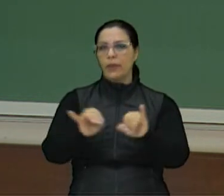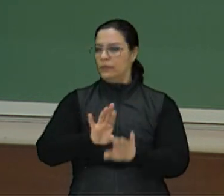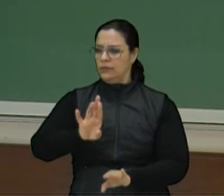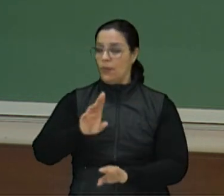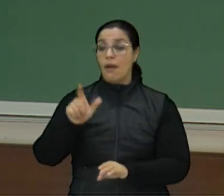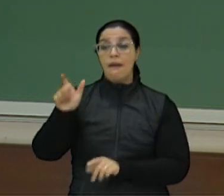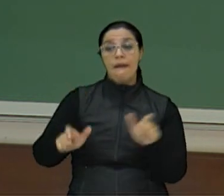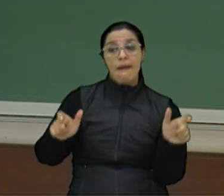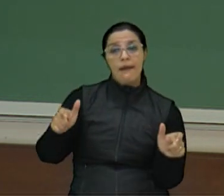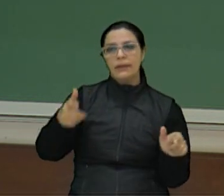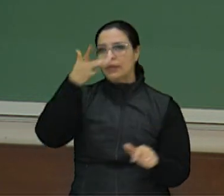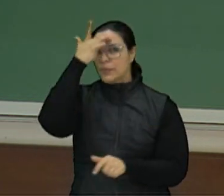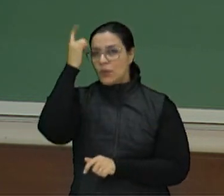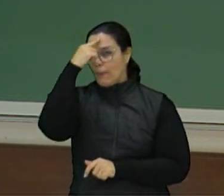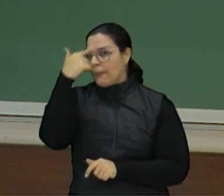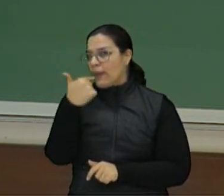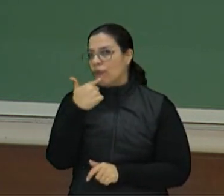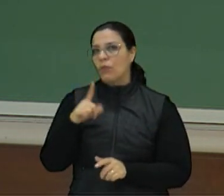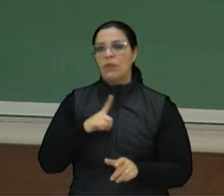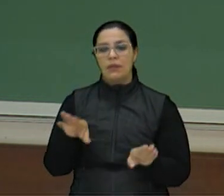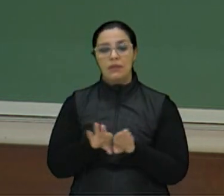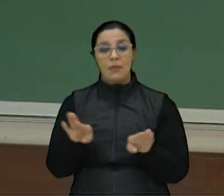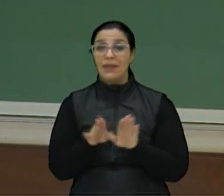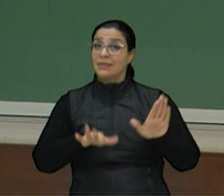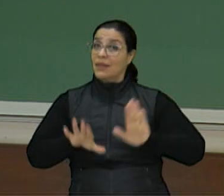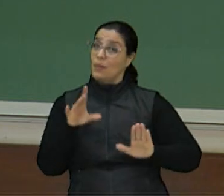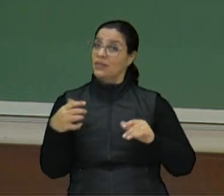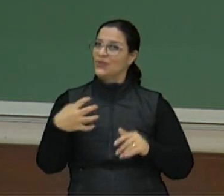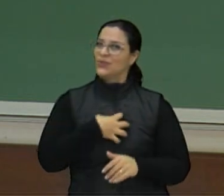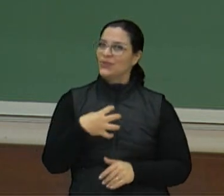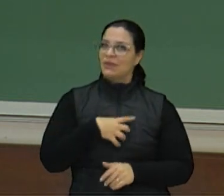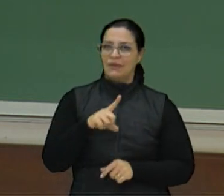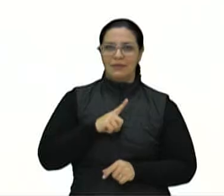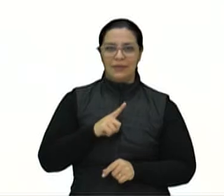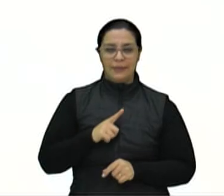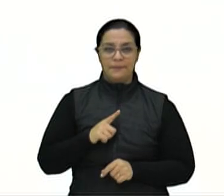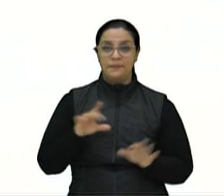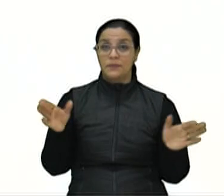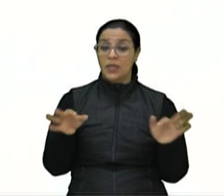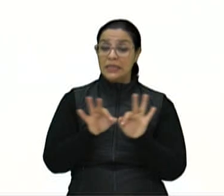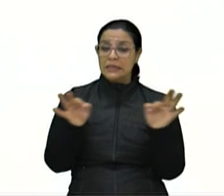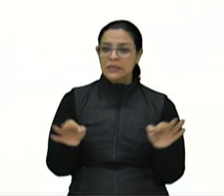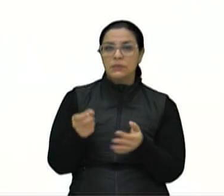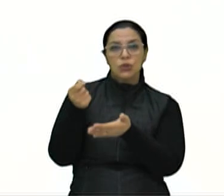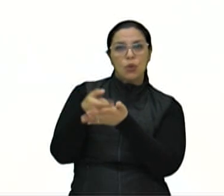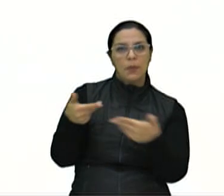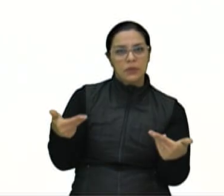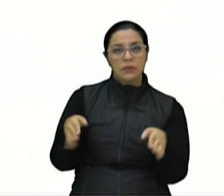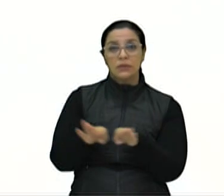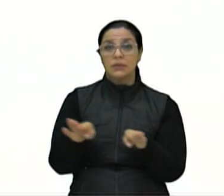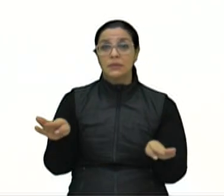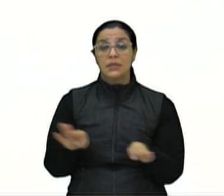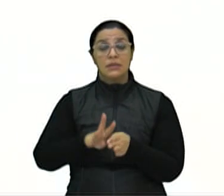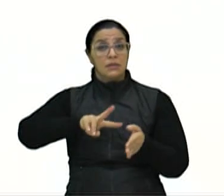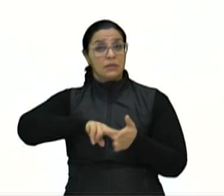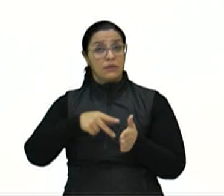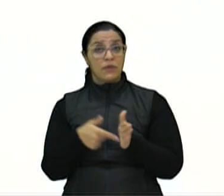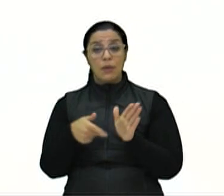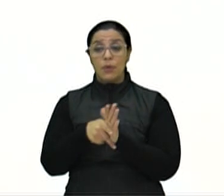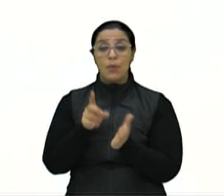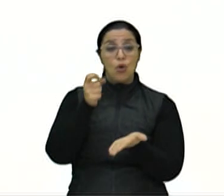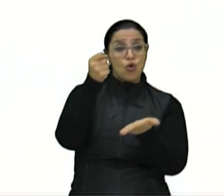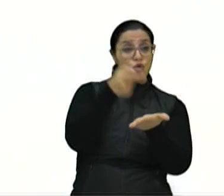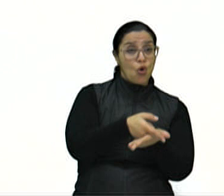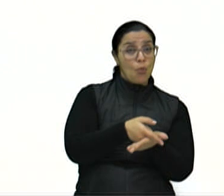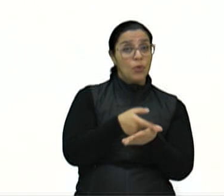temos que entender cada uma das situações. O simples consumo é entendido como as